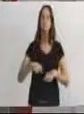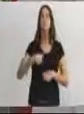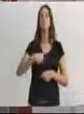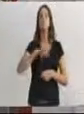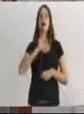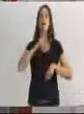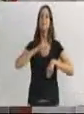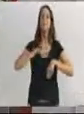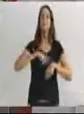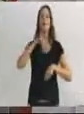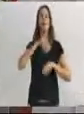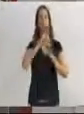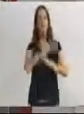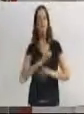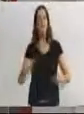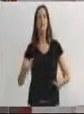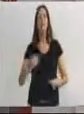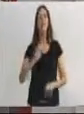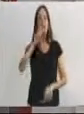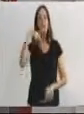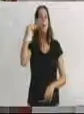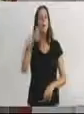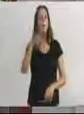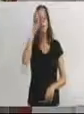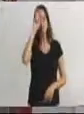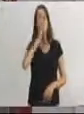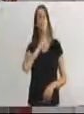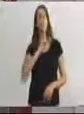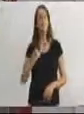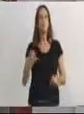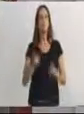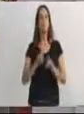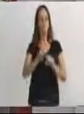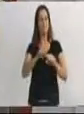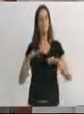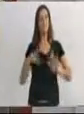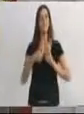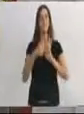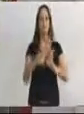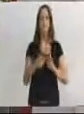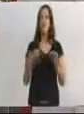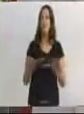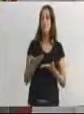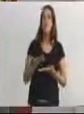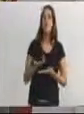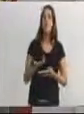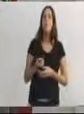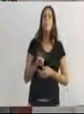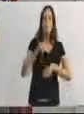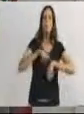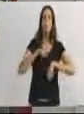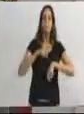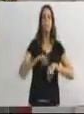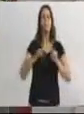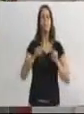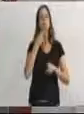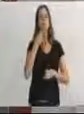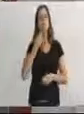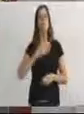adicionais sobre isso que o trailer na próxima sessão que era aqui também no tempo que me resta presidente fazer um relato e agradeceu o empenho do meu gabinete